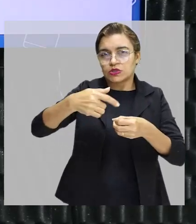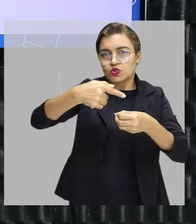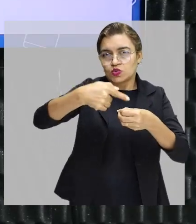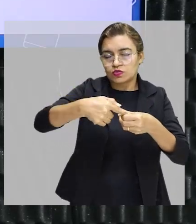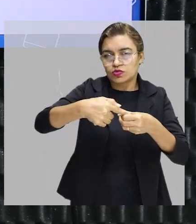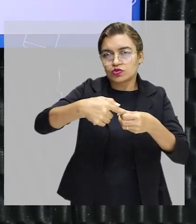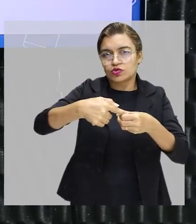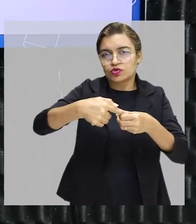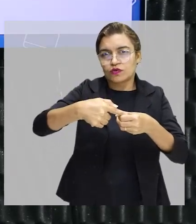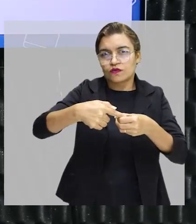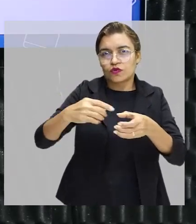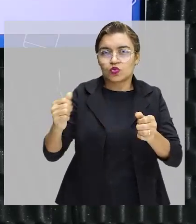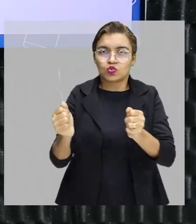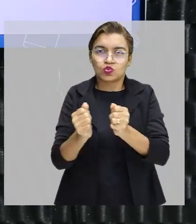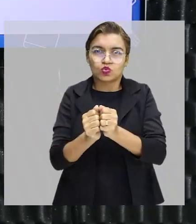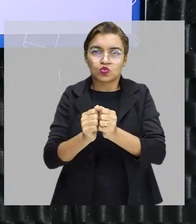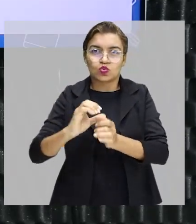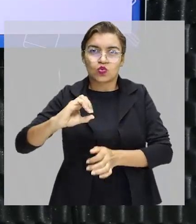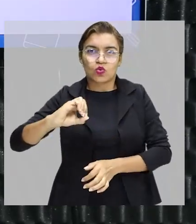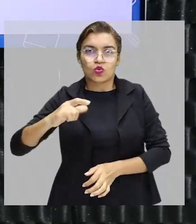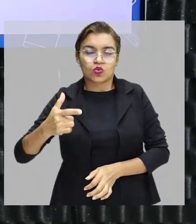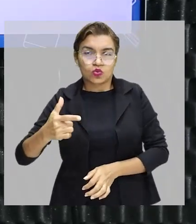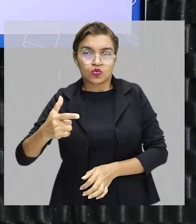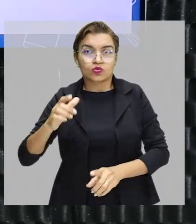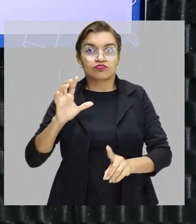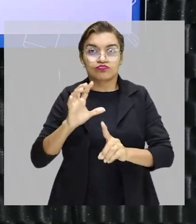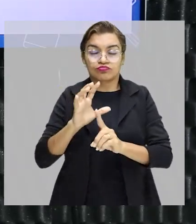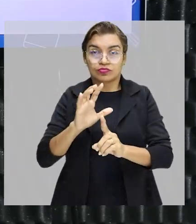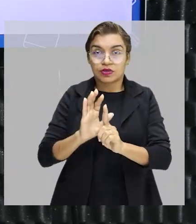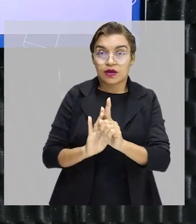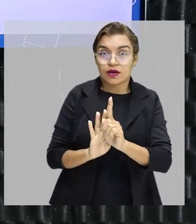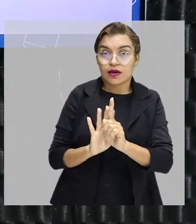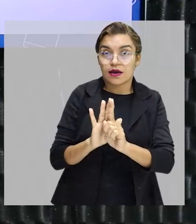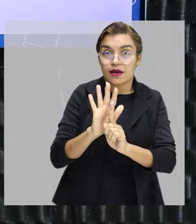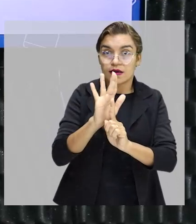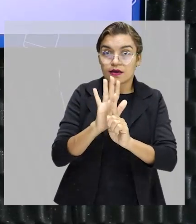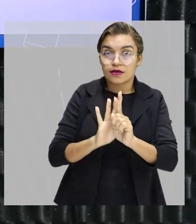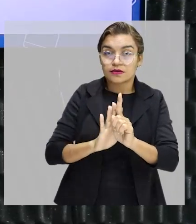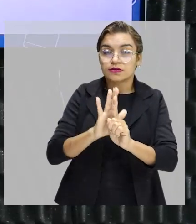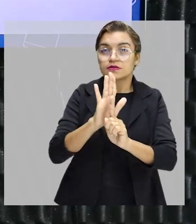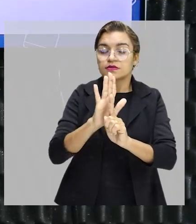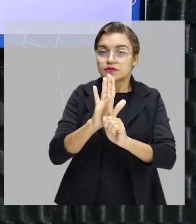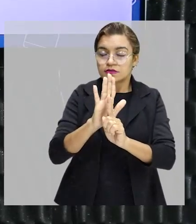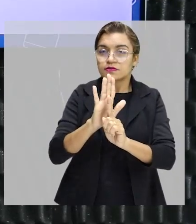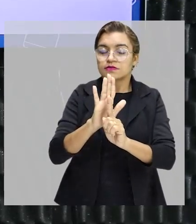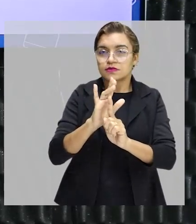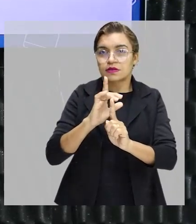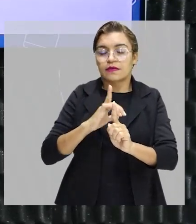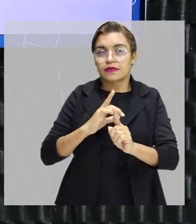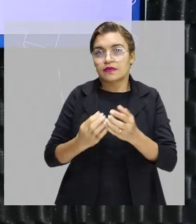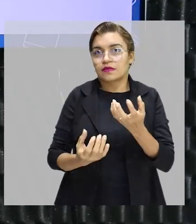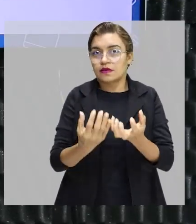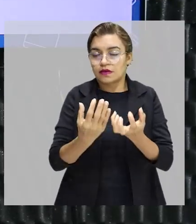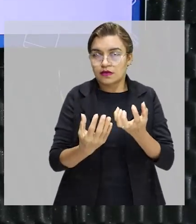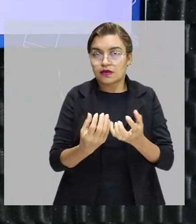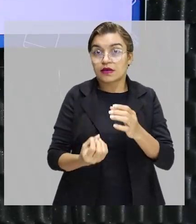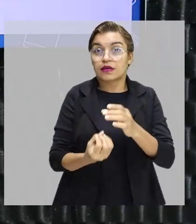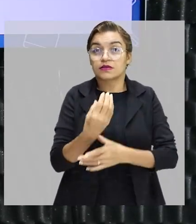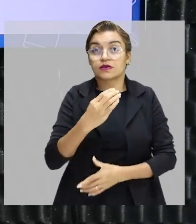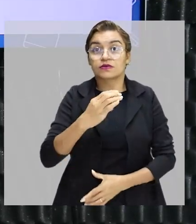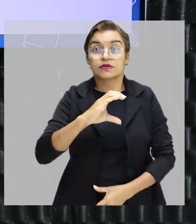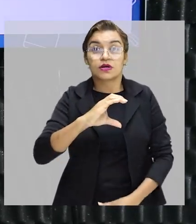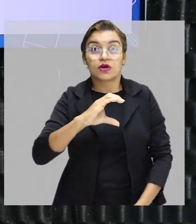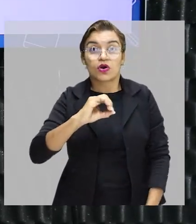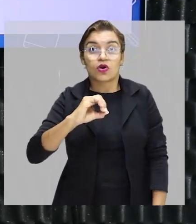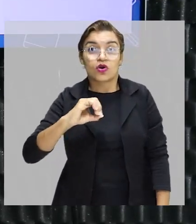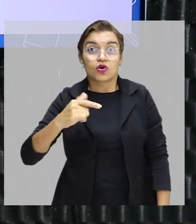o oxigênio, né? Isso vai gerar gases, porque nessa queima eu vou ter a produção do CO2, o gás carbônico, né?